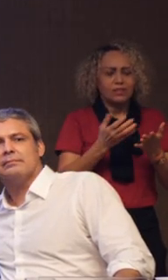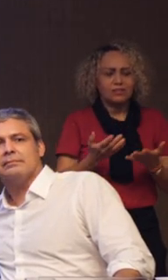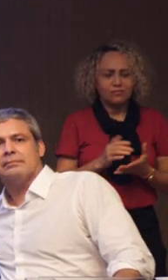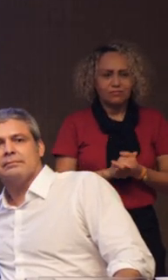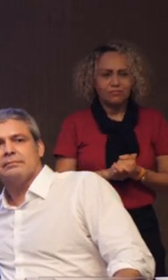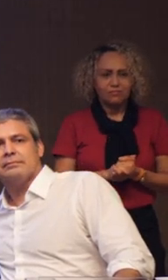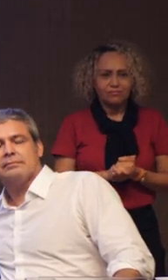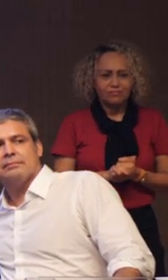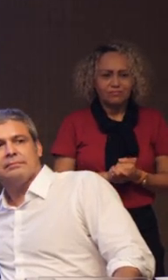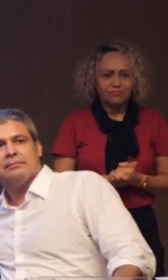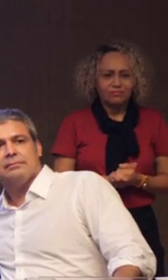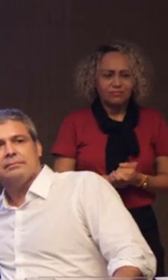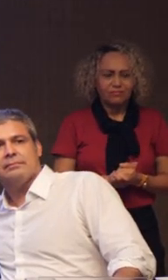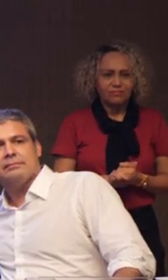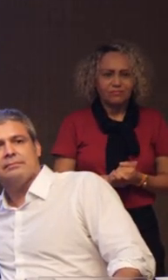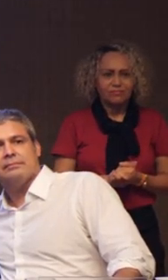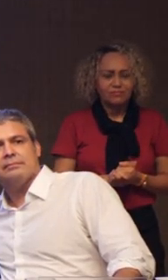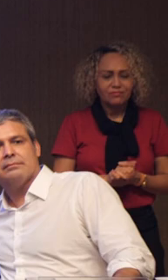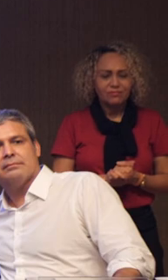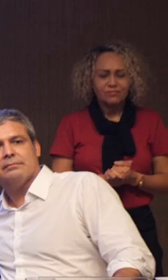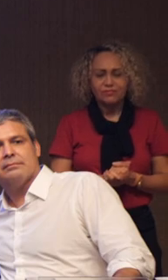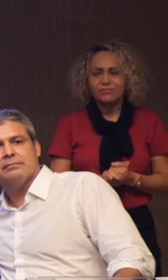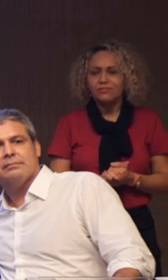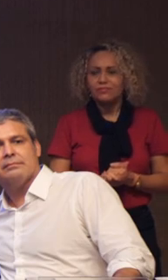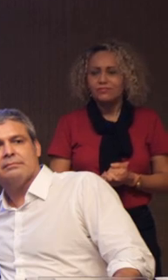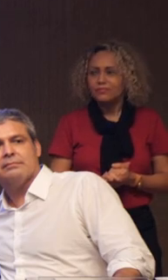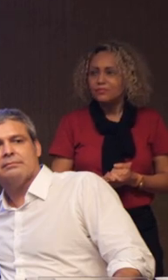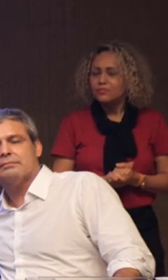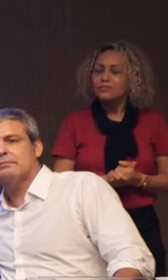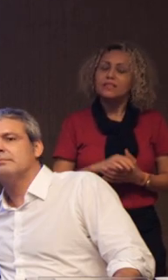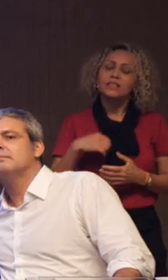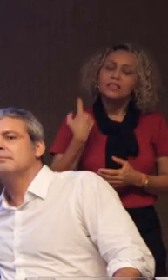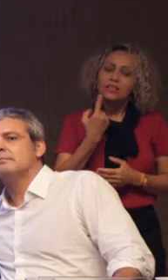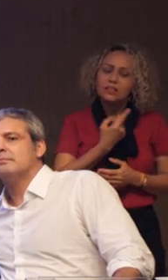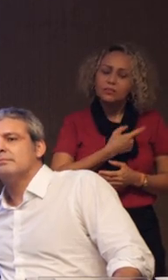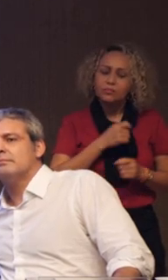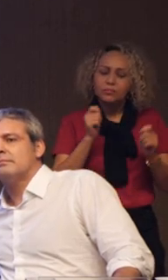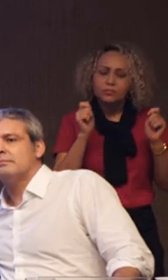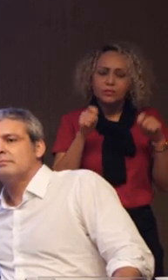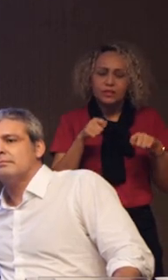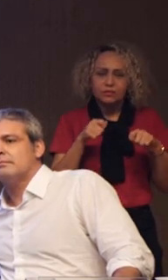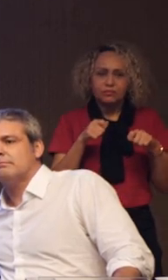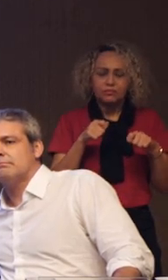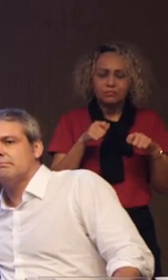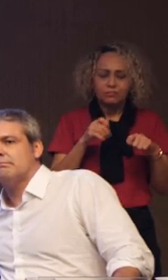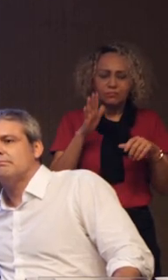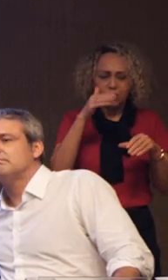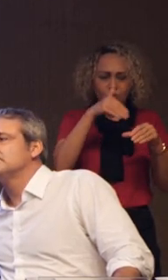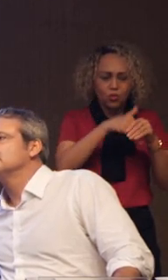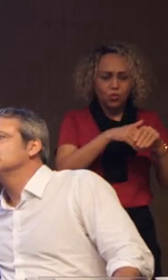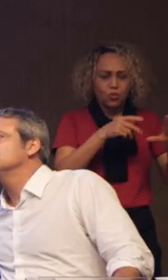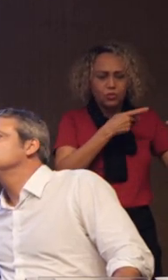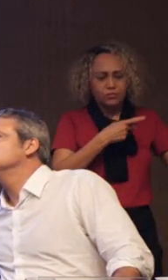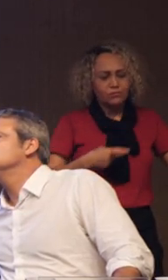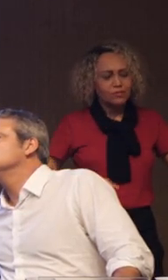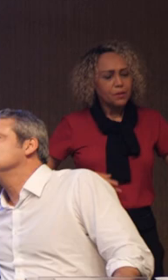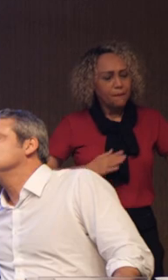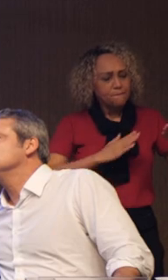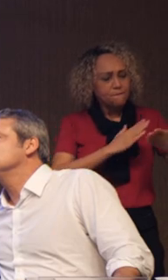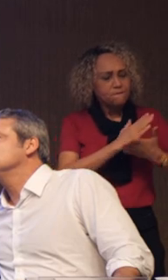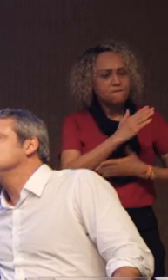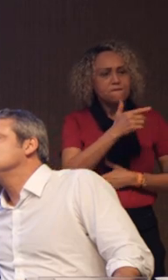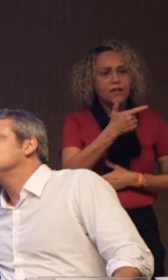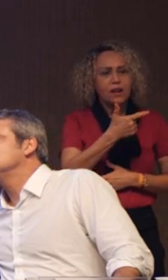novamente números de prefeitos para que a gente possa fazer a reeleição do Lula mais tranquilo lá em 2026. Então, a